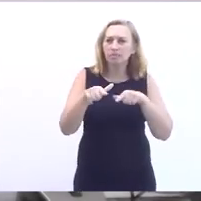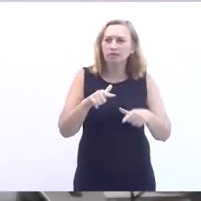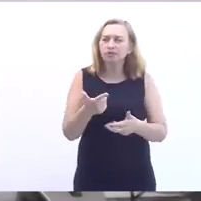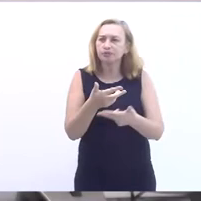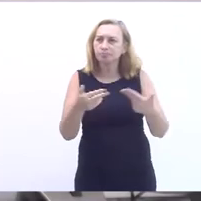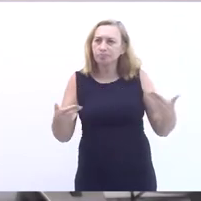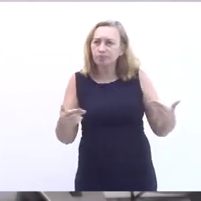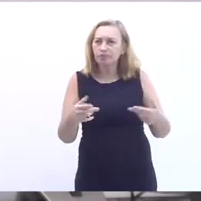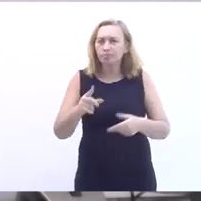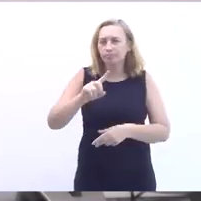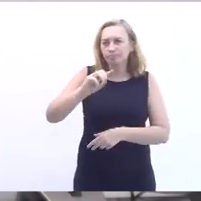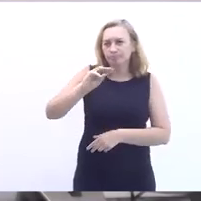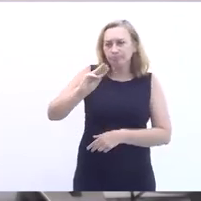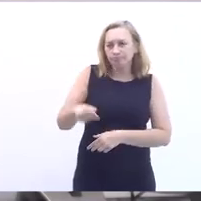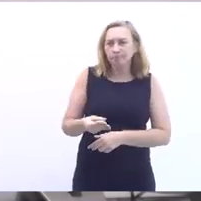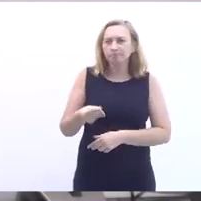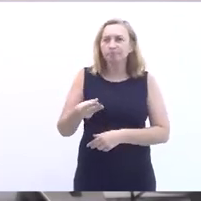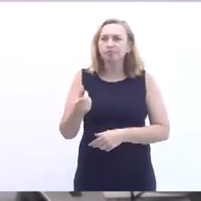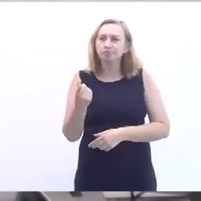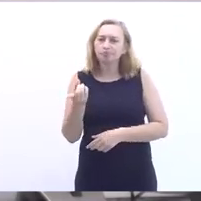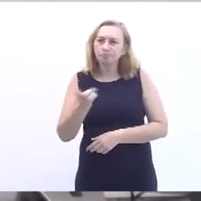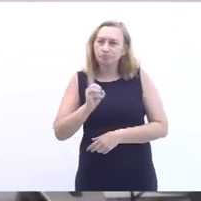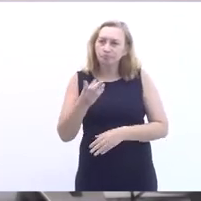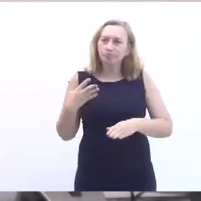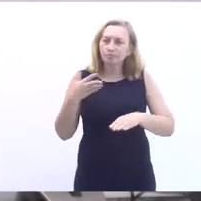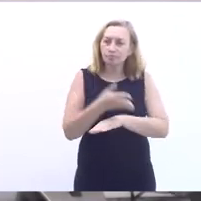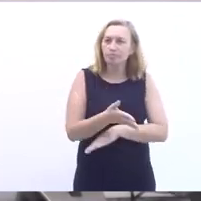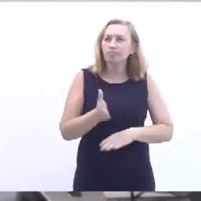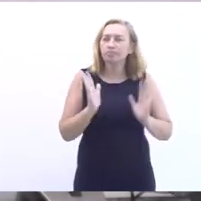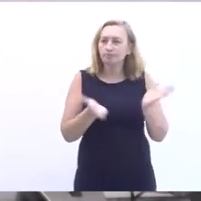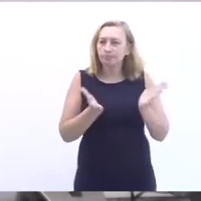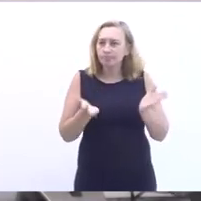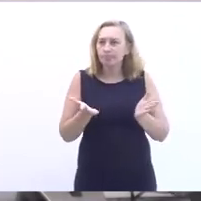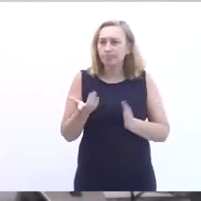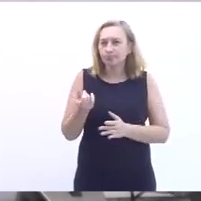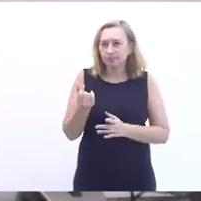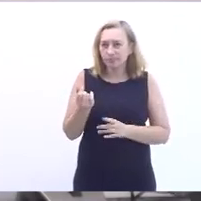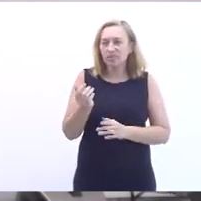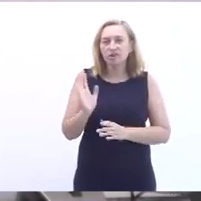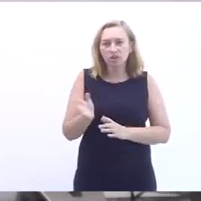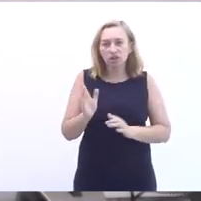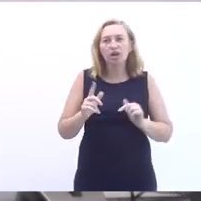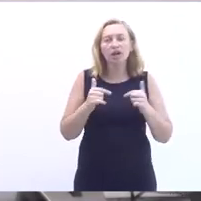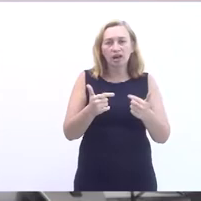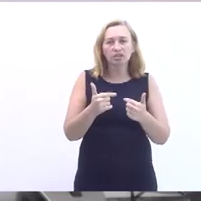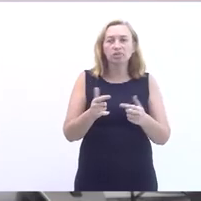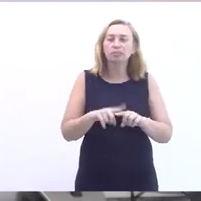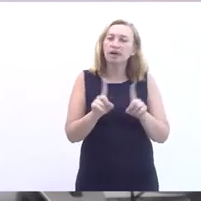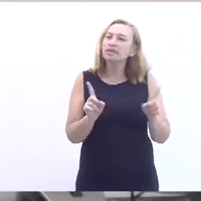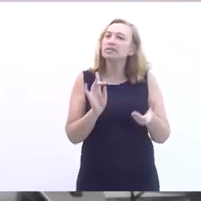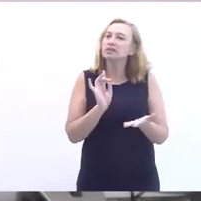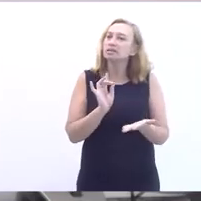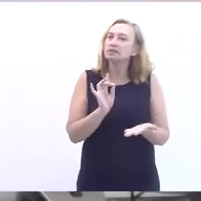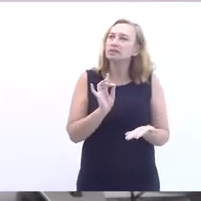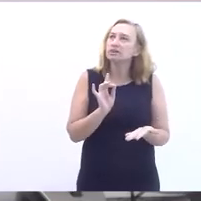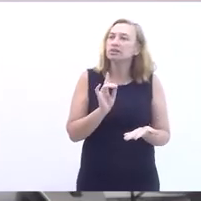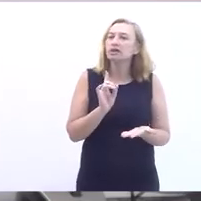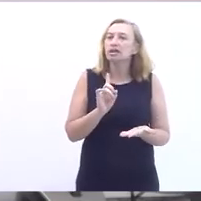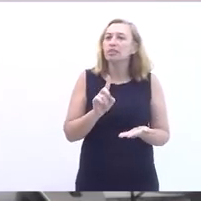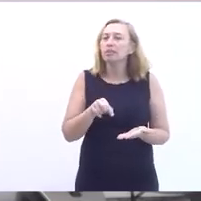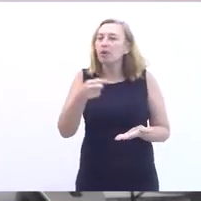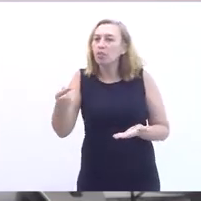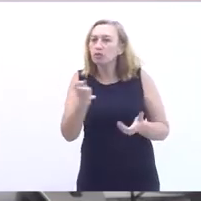dezenas de Bilhões de Dólares que entram e na verdade existe dinheiro já circula na verdade mas vai para